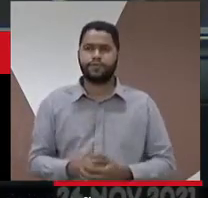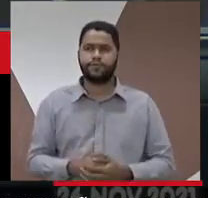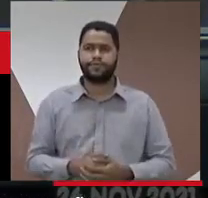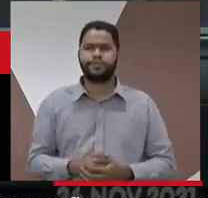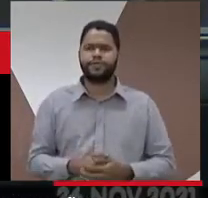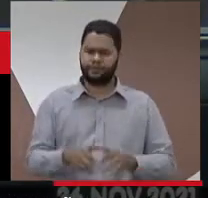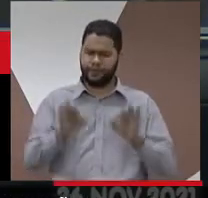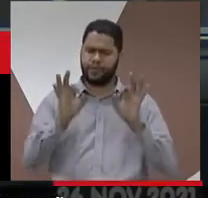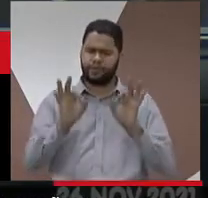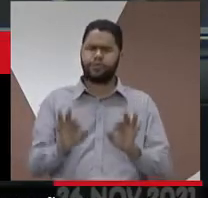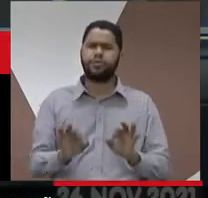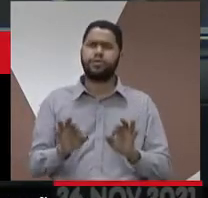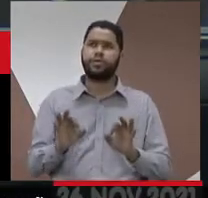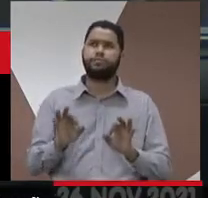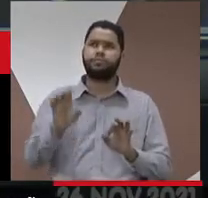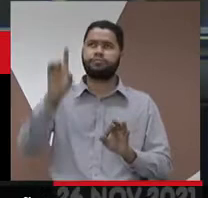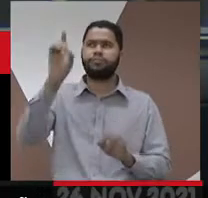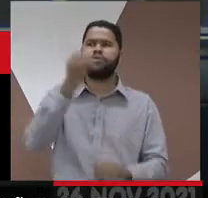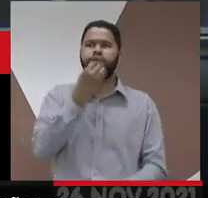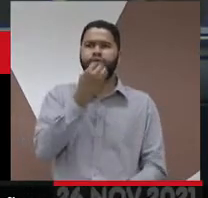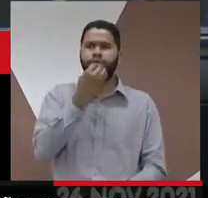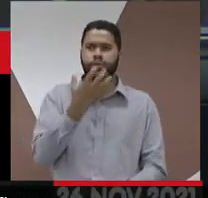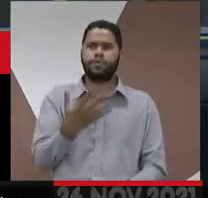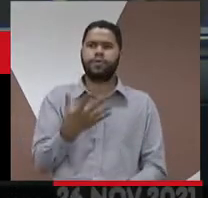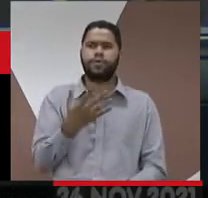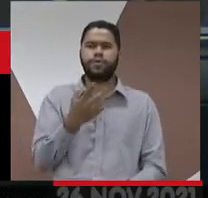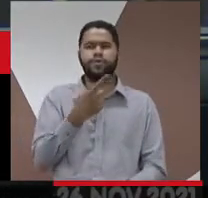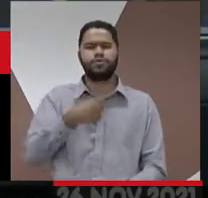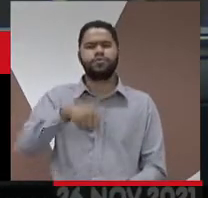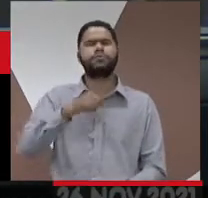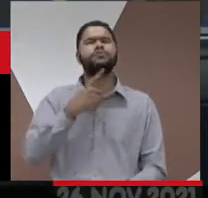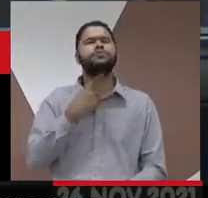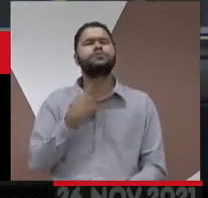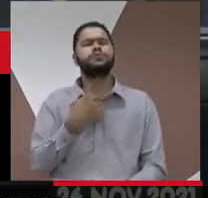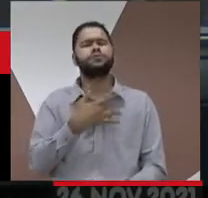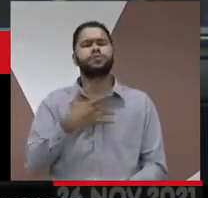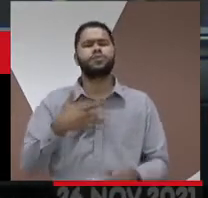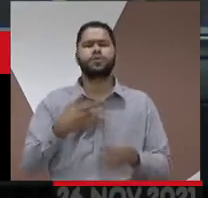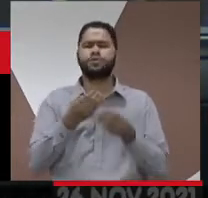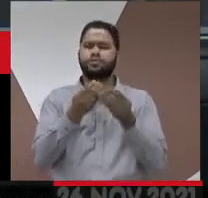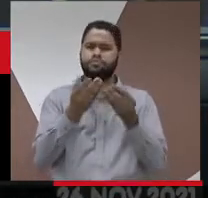dar tudo certo, Deus é muito bom, e nós desejamos saúde para todos.